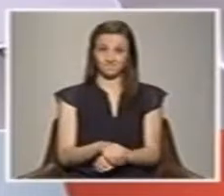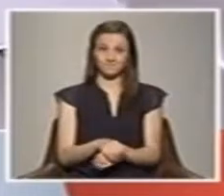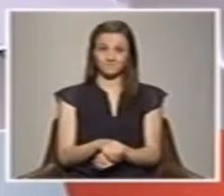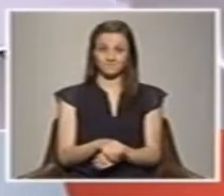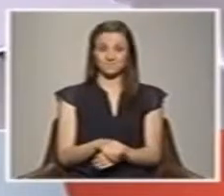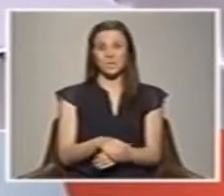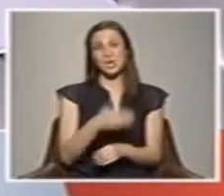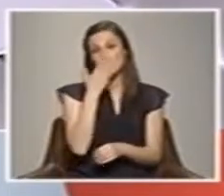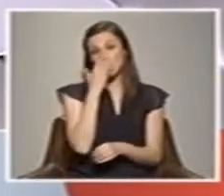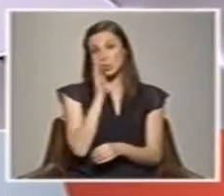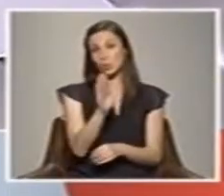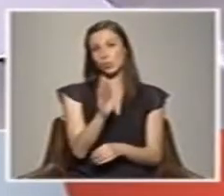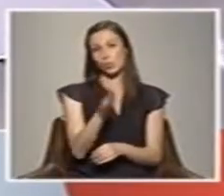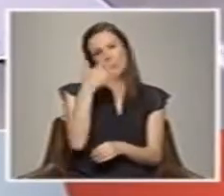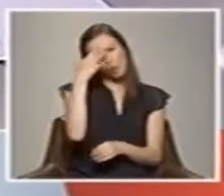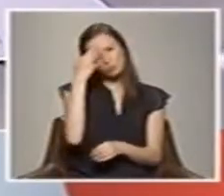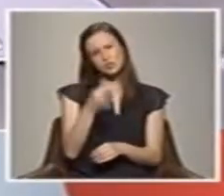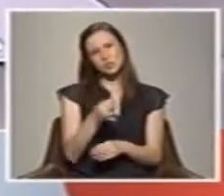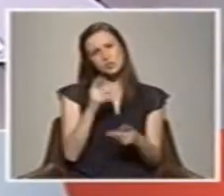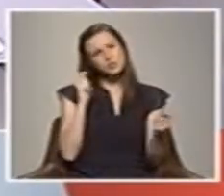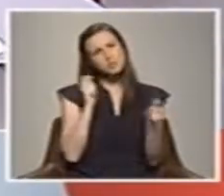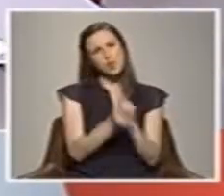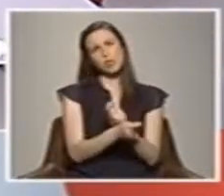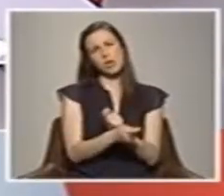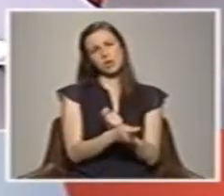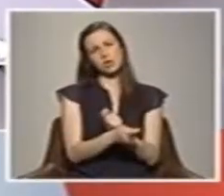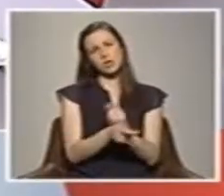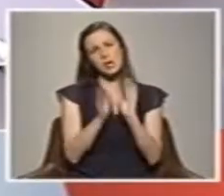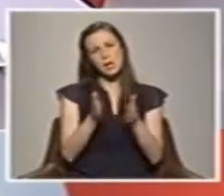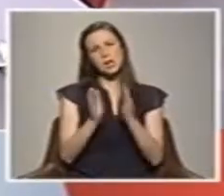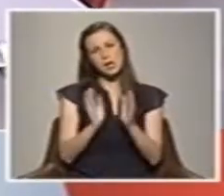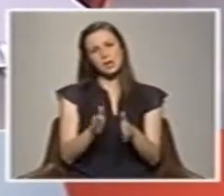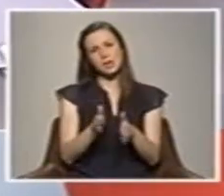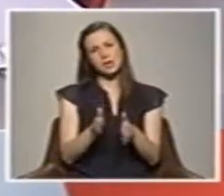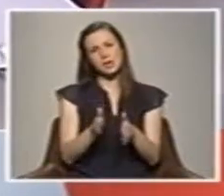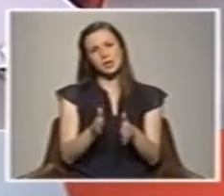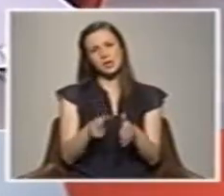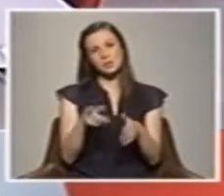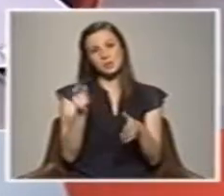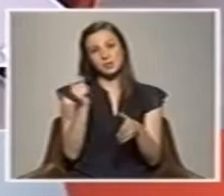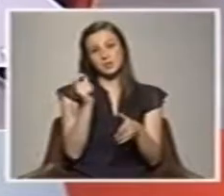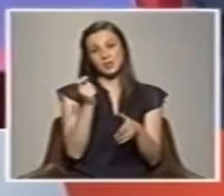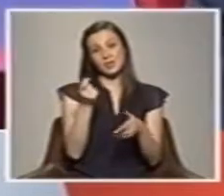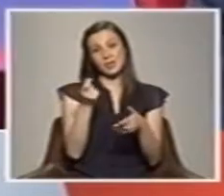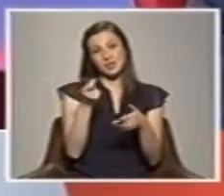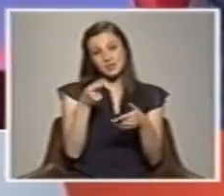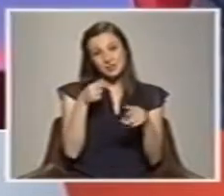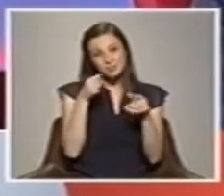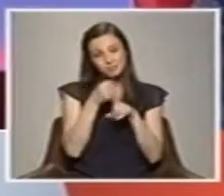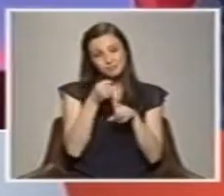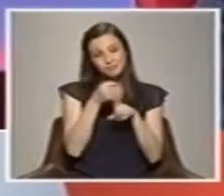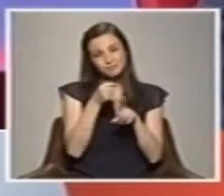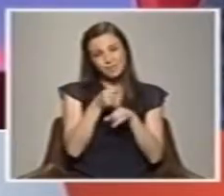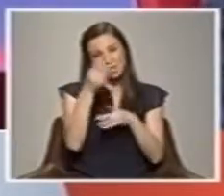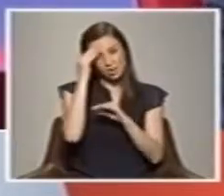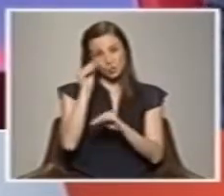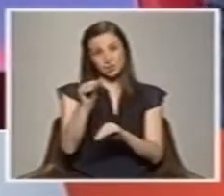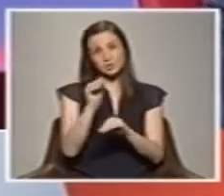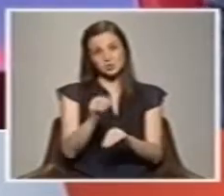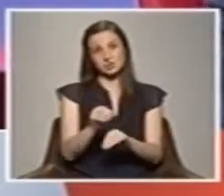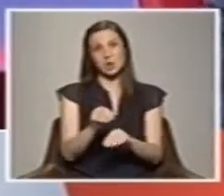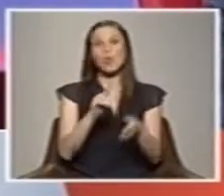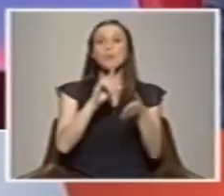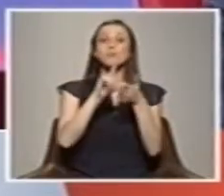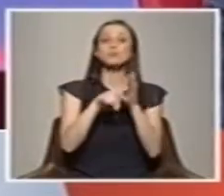atitudes, os comportamentos mudam-se e é preciso investir também na educação. O Movimento Zero Desperdício, por exemplo, agora tem um projeto com as